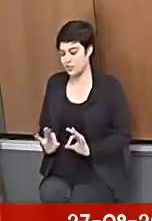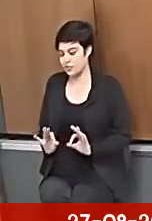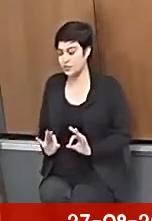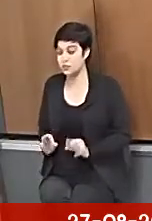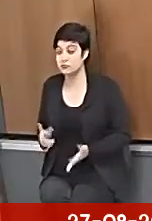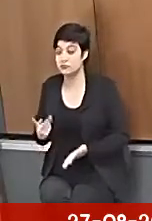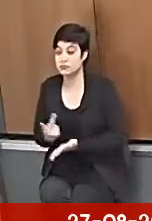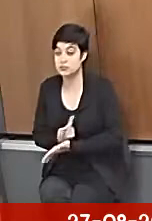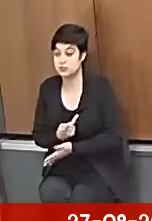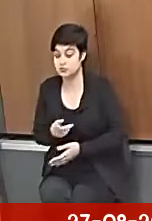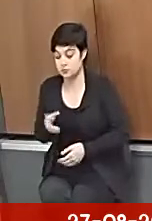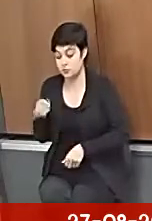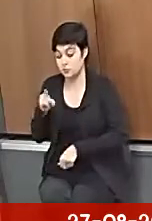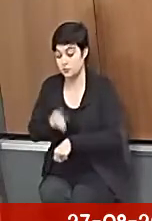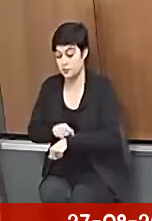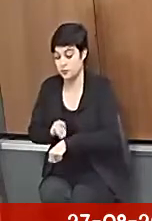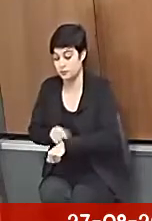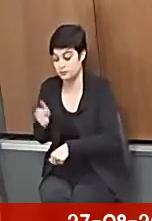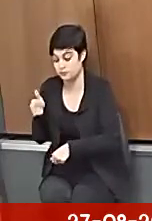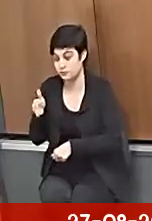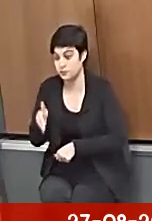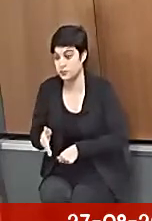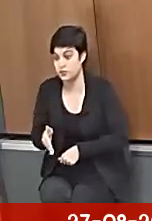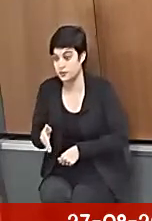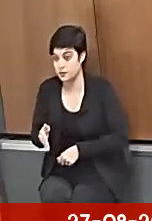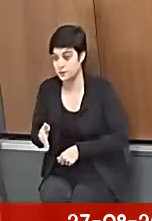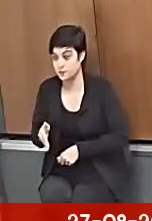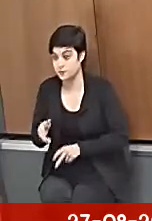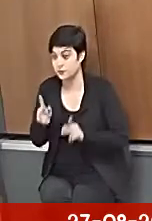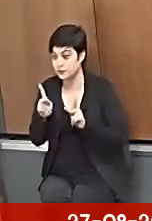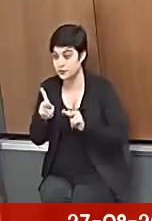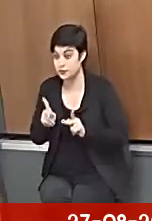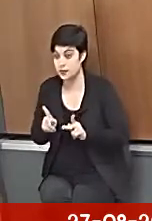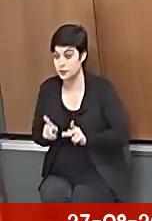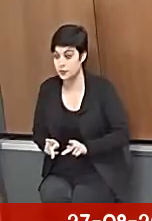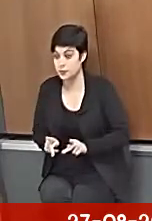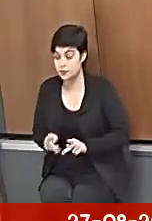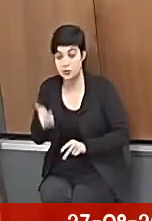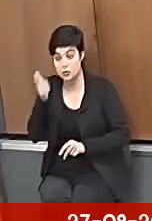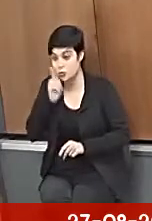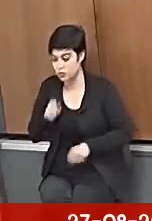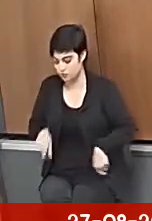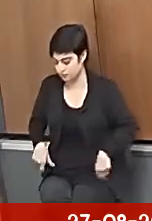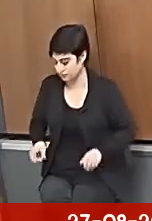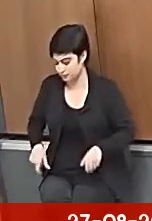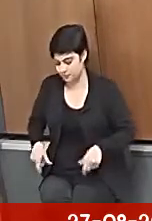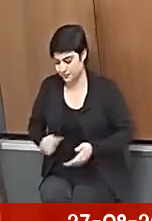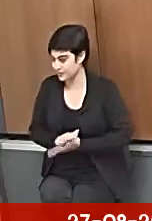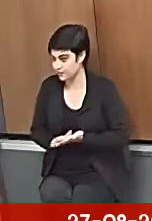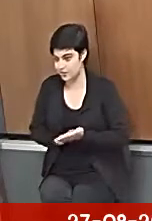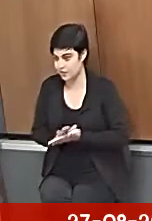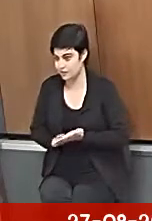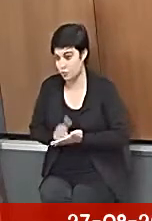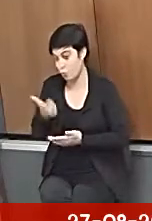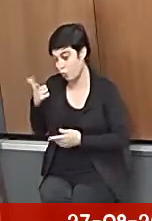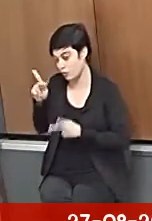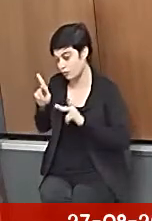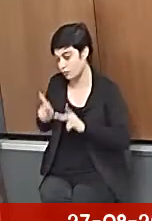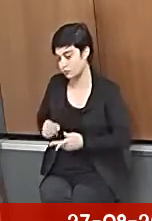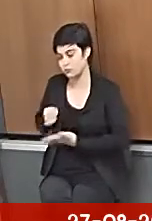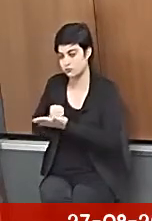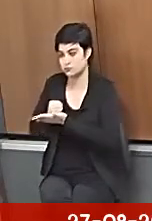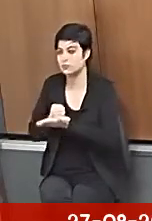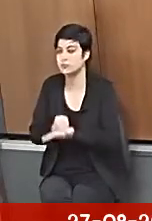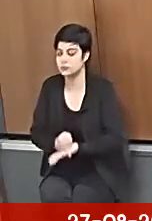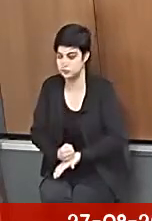estava tendo a conclusão e um tetraplégico e ele não consegue tocar sozinho da cadeira para ele sair daquela para evitar aquela briga